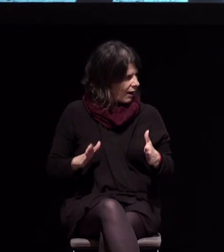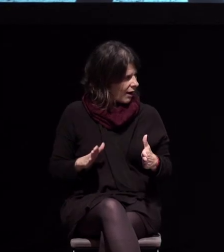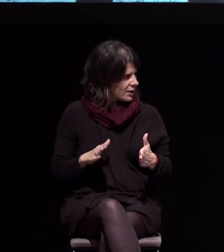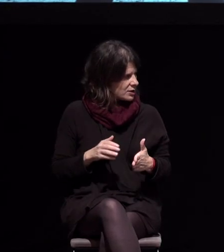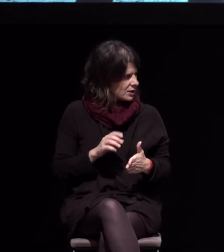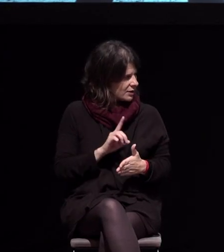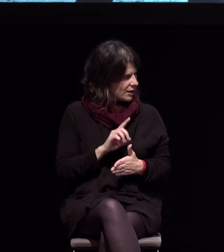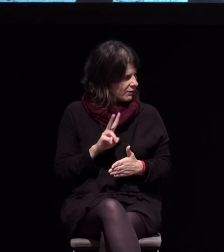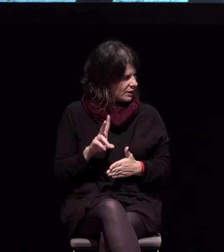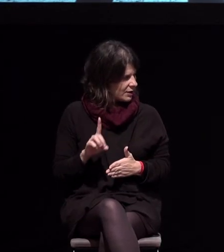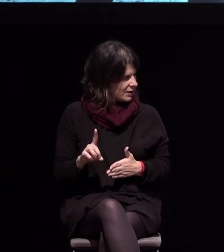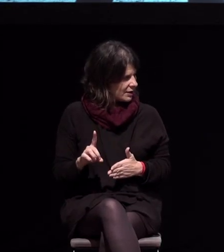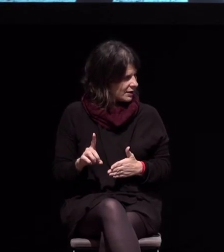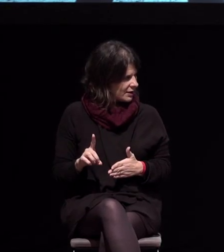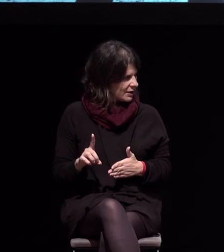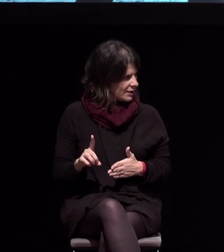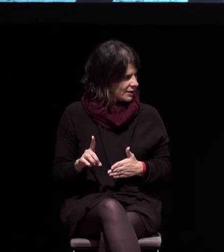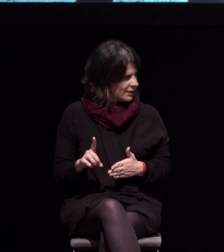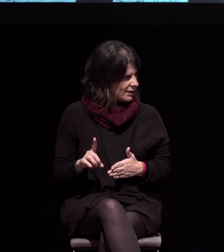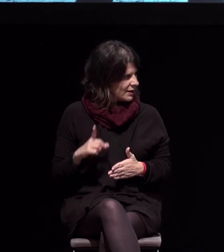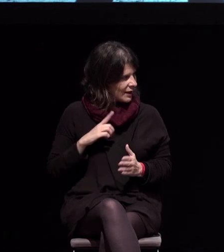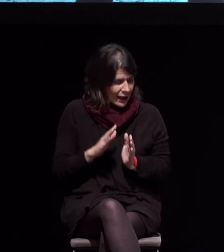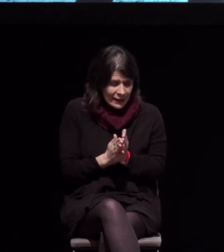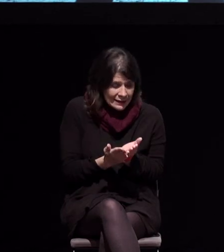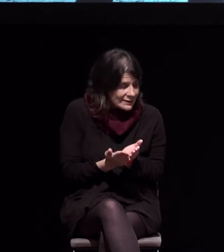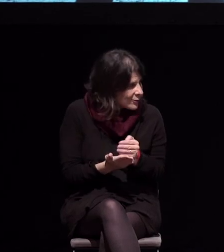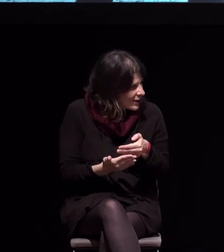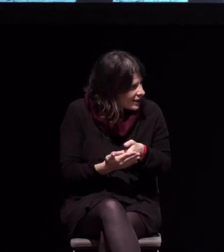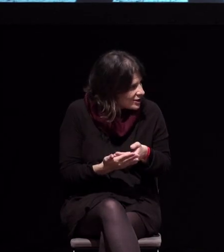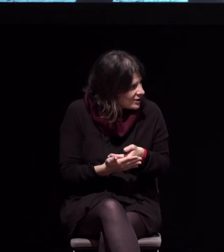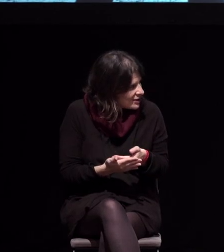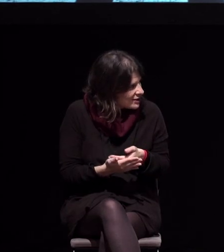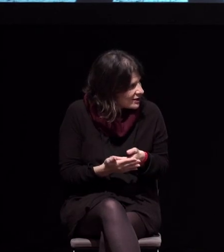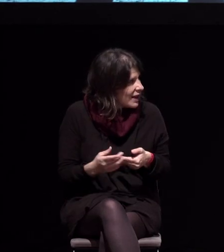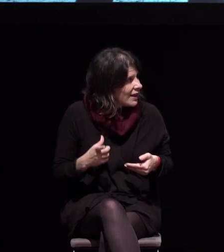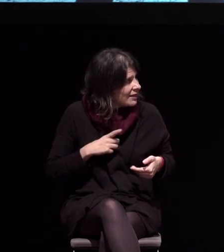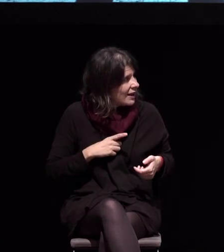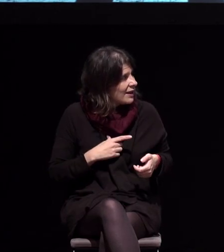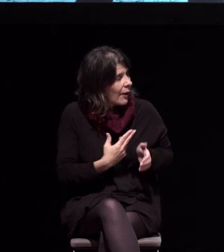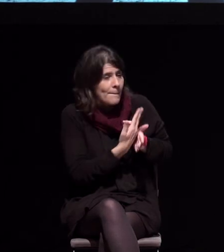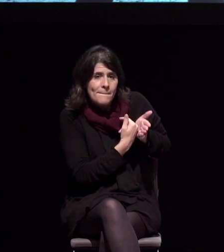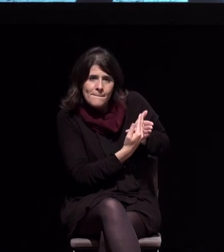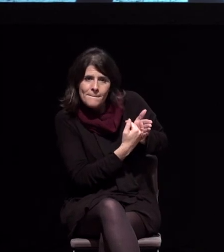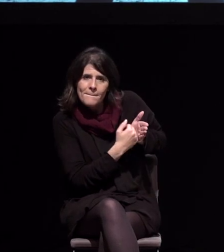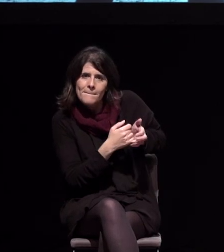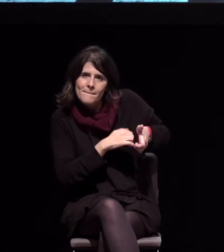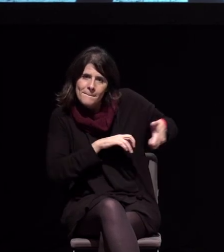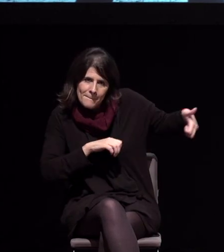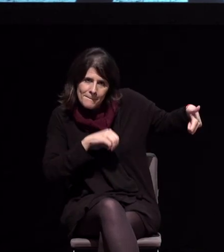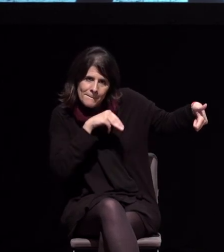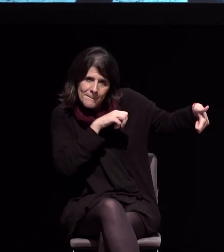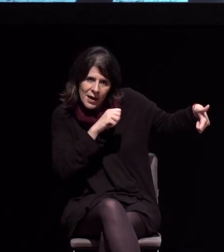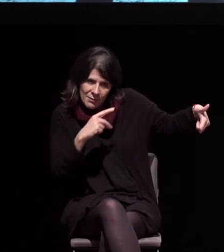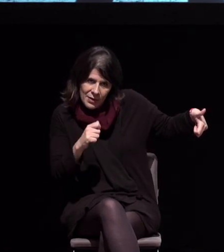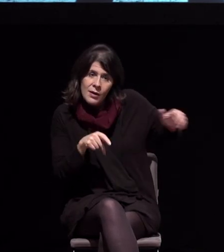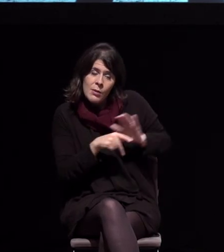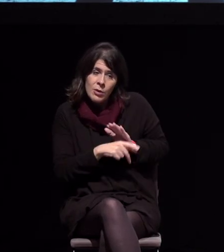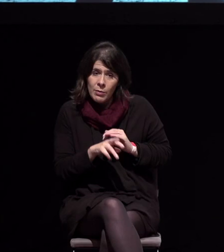tem... Está tão encaixadinho aqui. Tem aqui um mapinha, que é do Rosário a